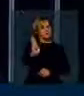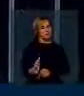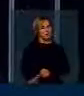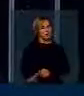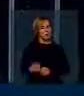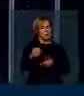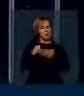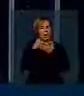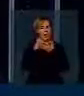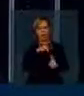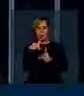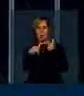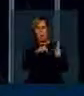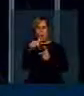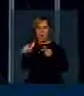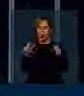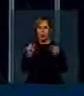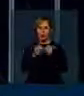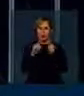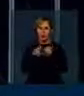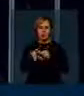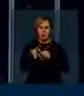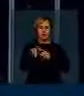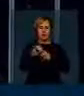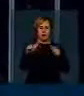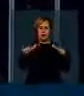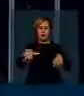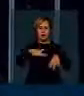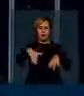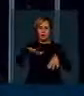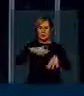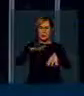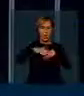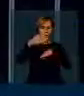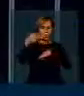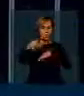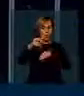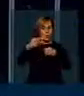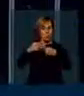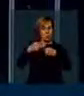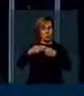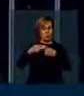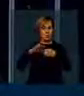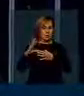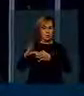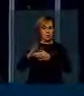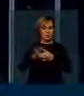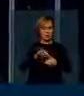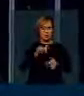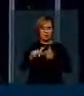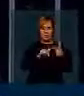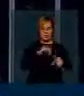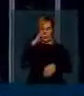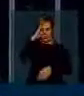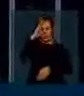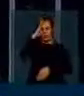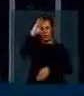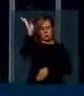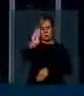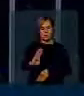apoiar as atividades a serem realizadas na área do vosso município. No contexto dos trabalhos, o Exército